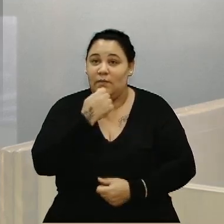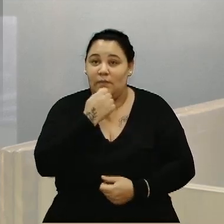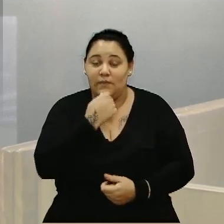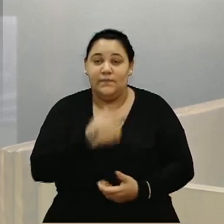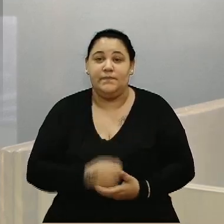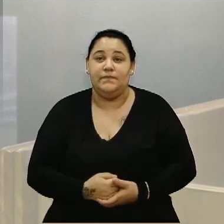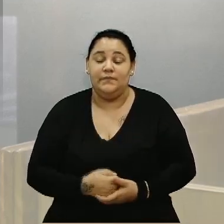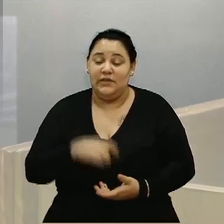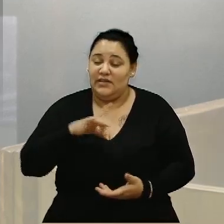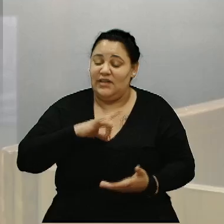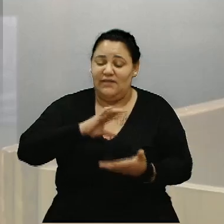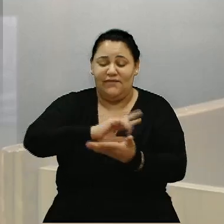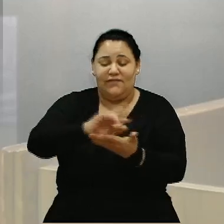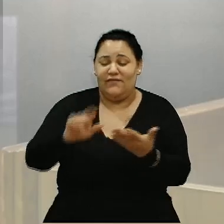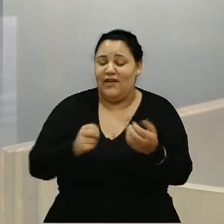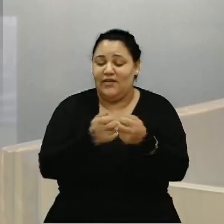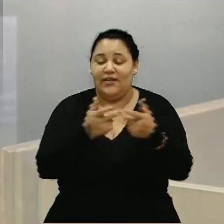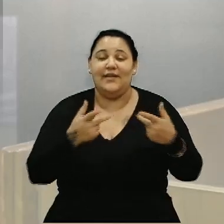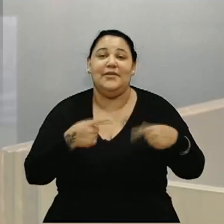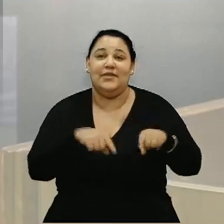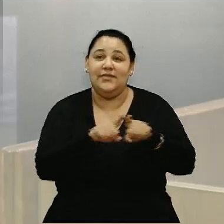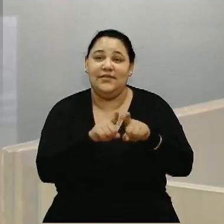de questões. Como a esse